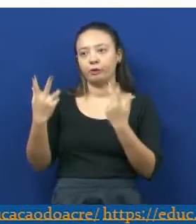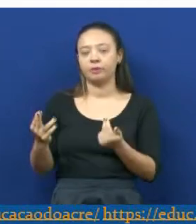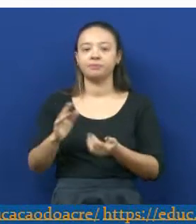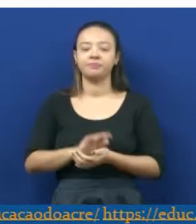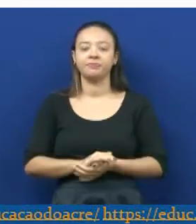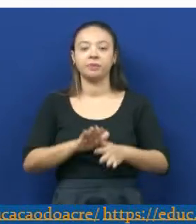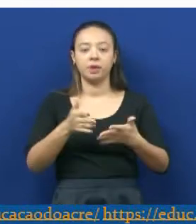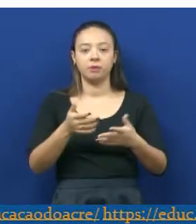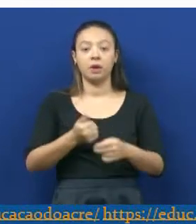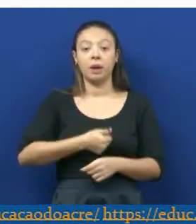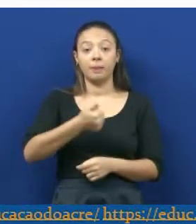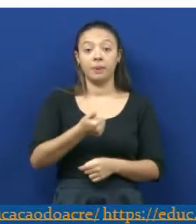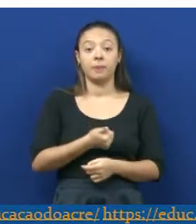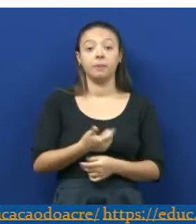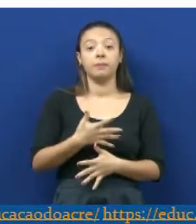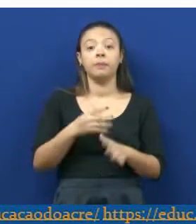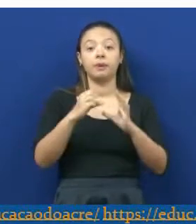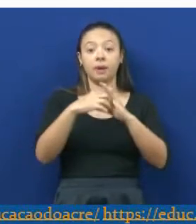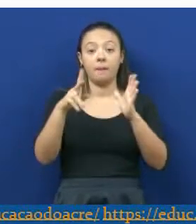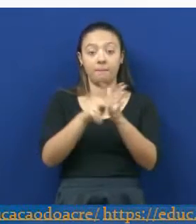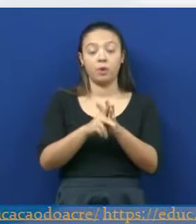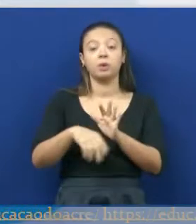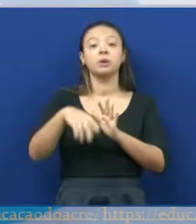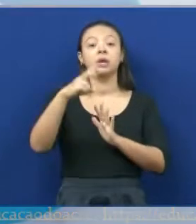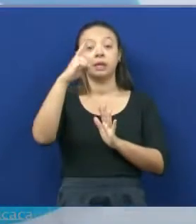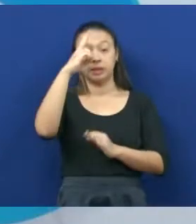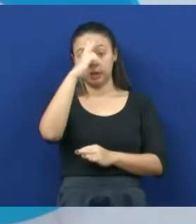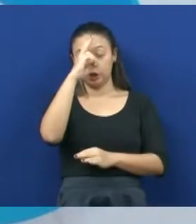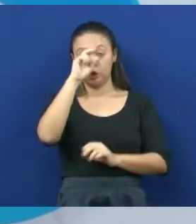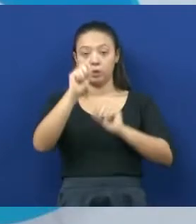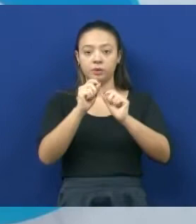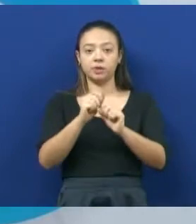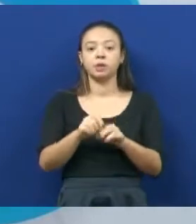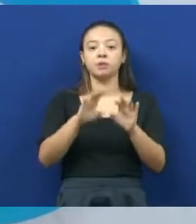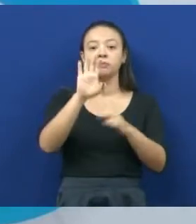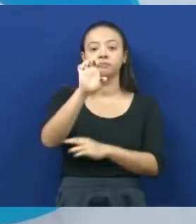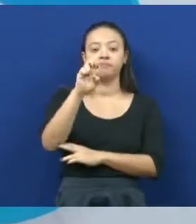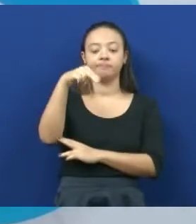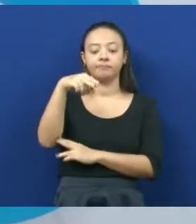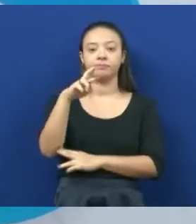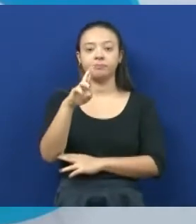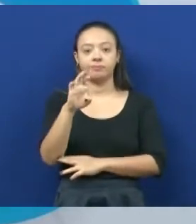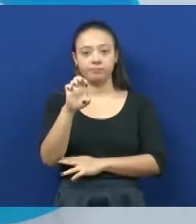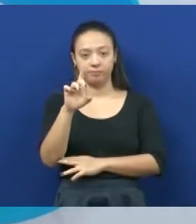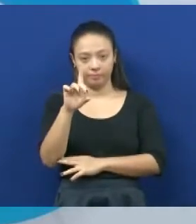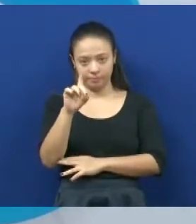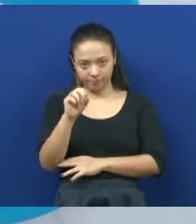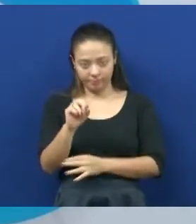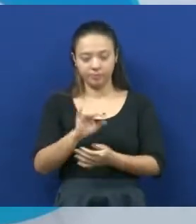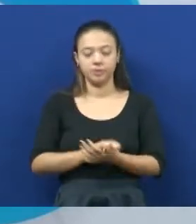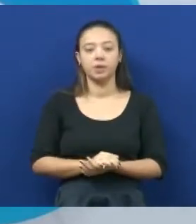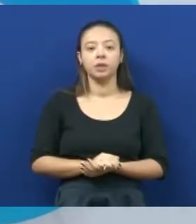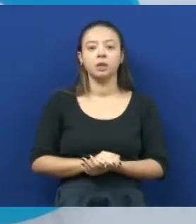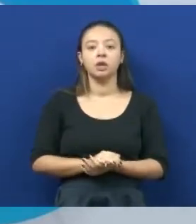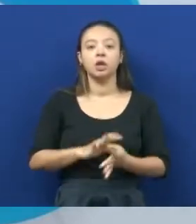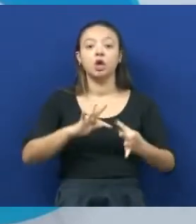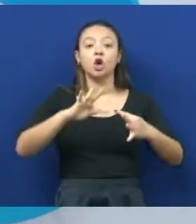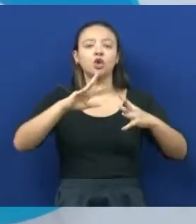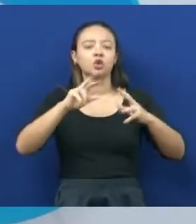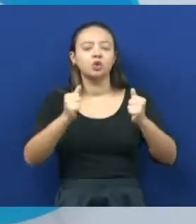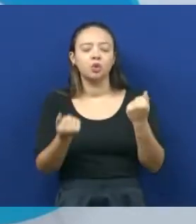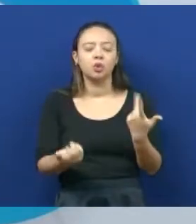primeiro elemento da narrativa que eu quero te apresentar é o enredo. Toda narrativa, seja ela